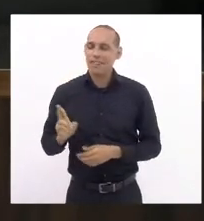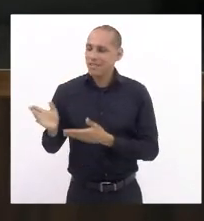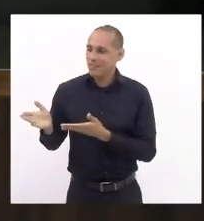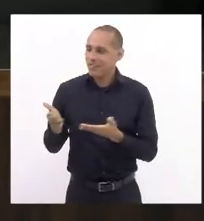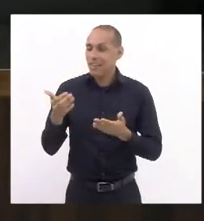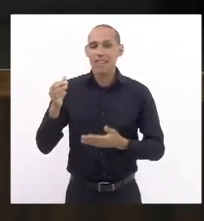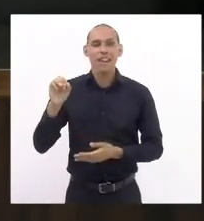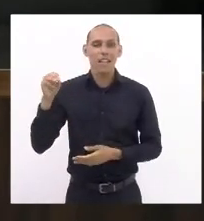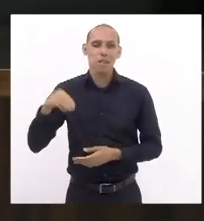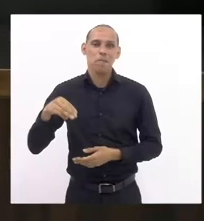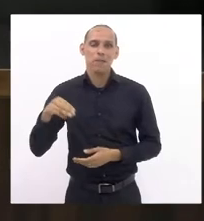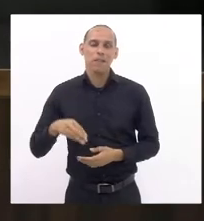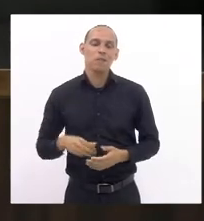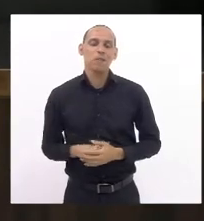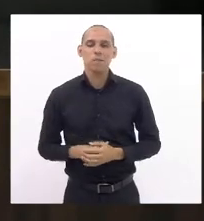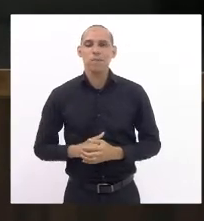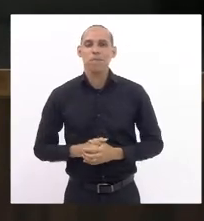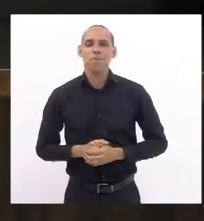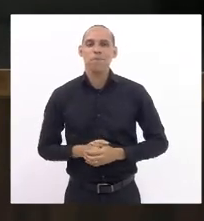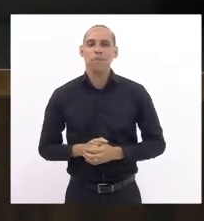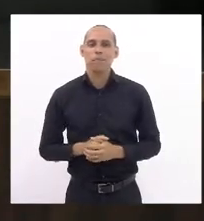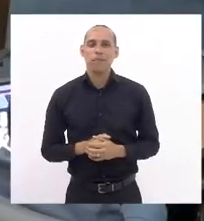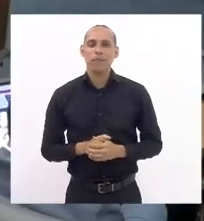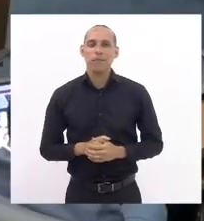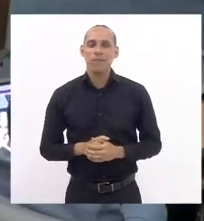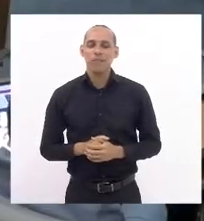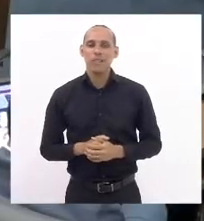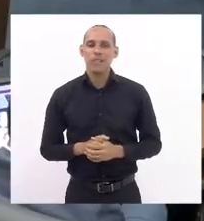tem 10 minutos para sua manifestação.